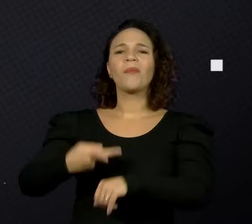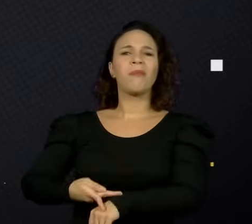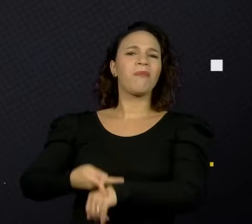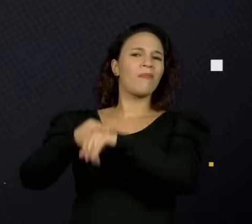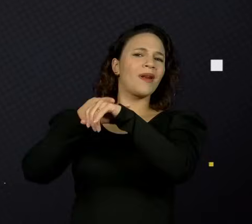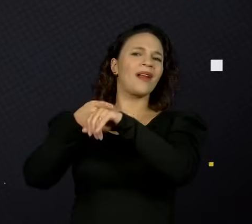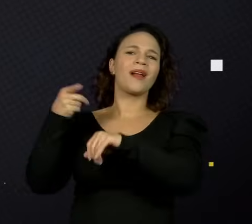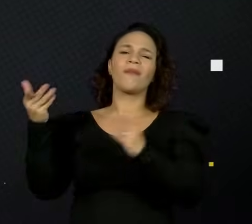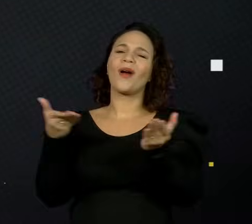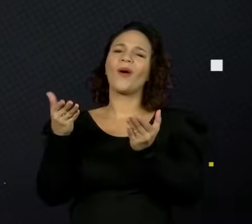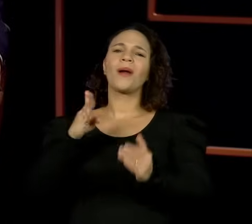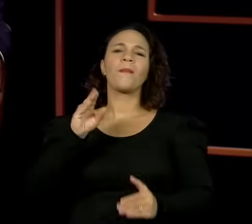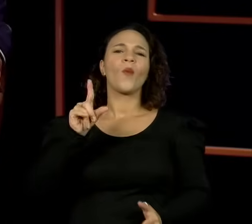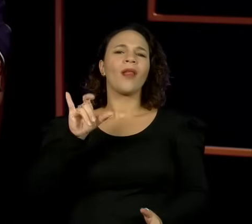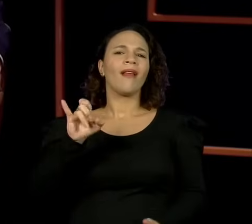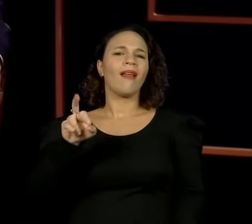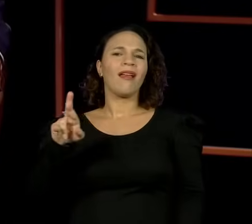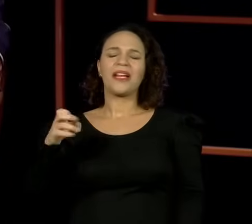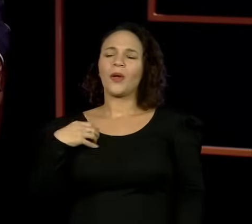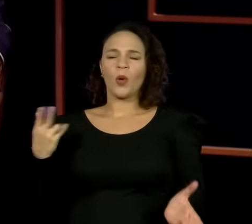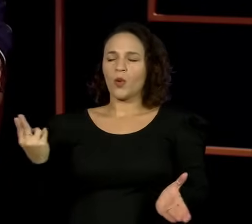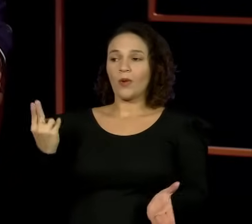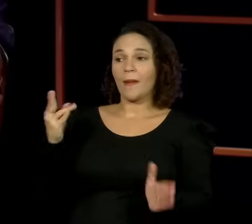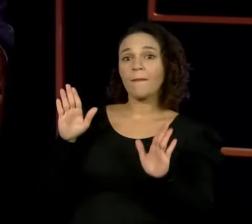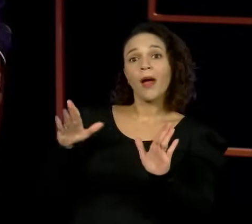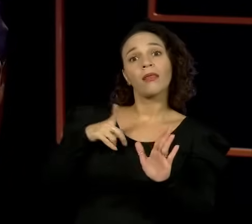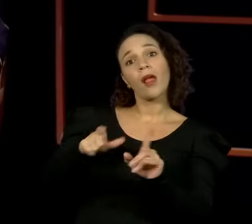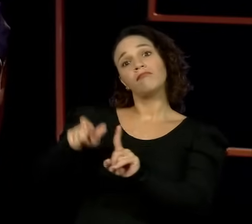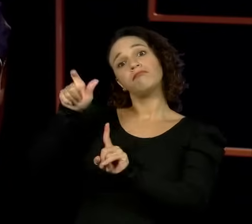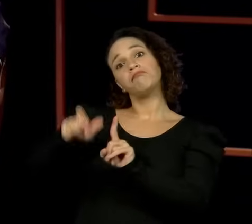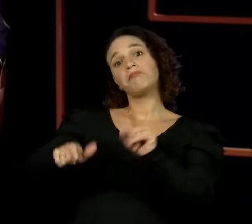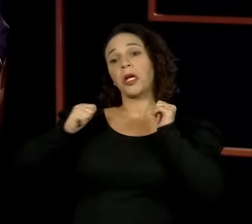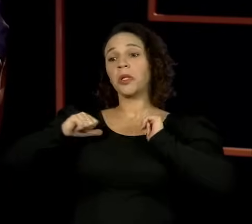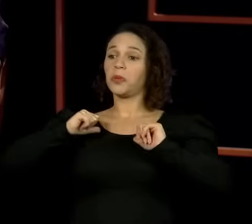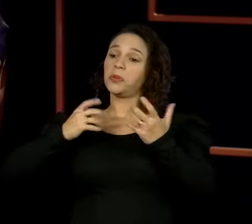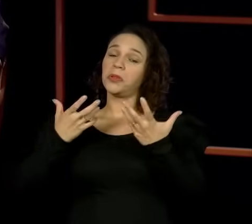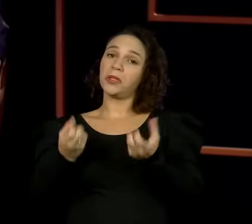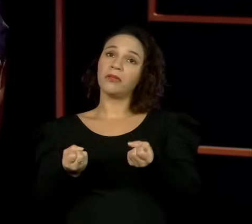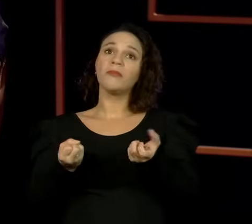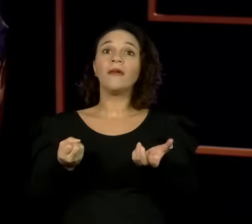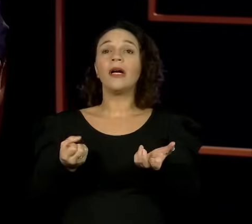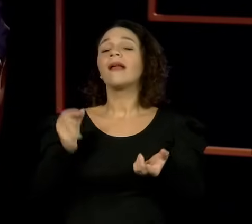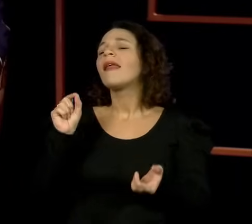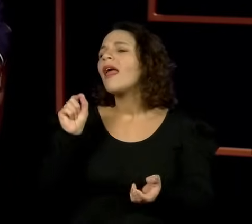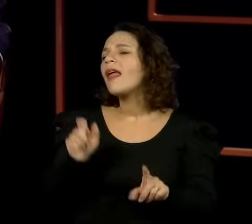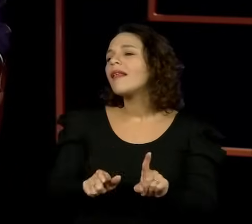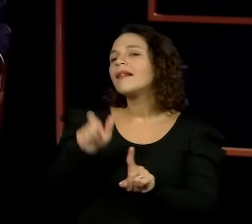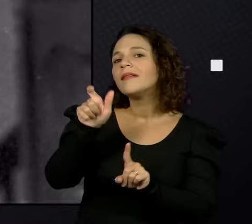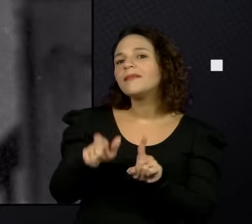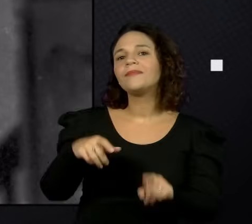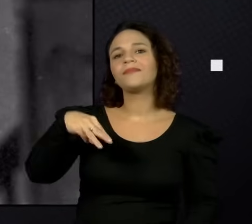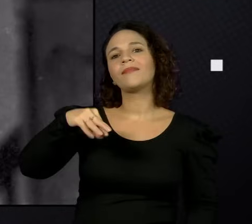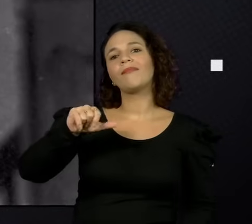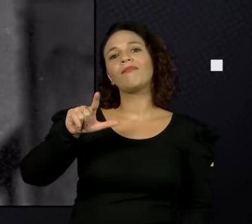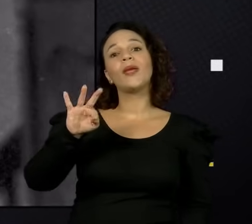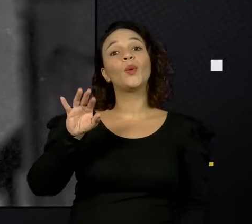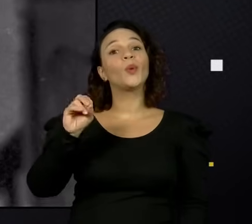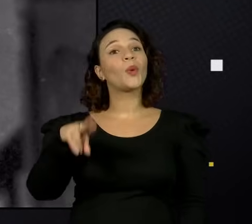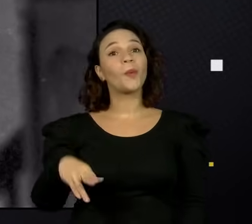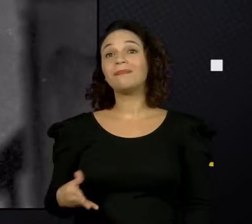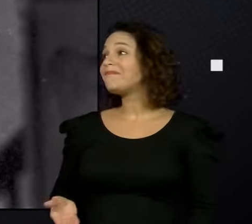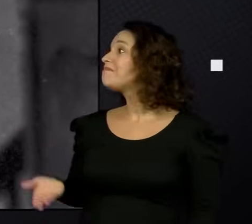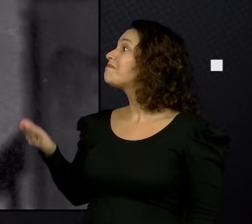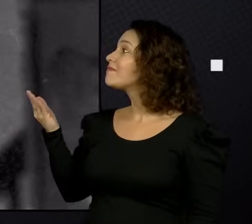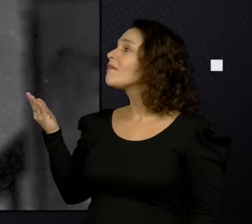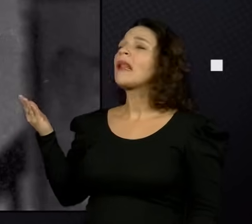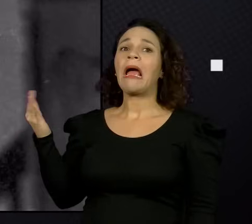não dá agora, tal, mas aqui tem um ator que talvez faça. Eu falei, que bom. Quem? Milton Gonçalves. Falei, que